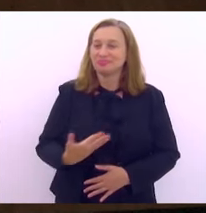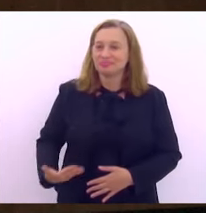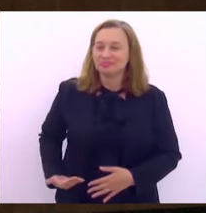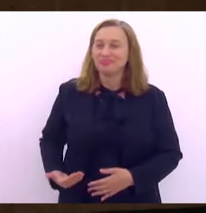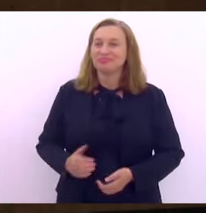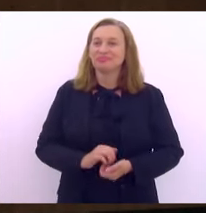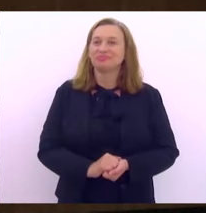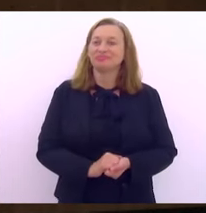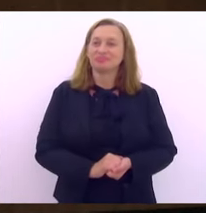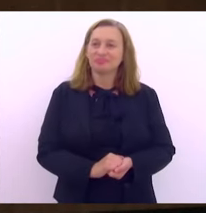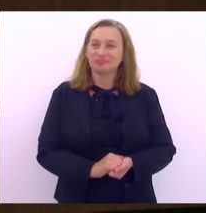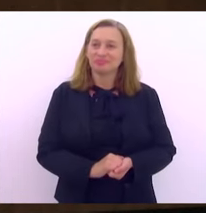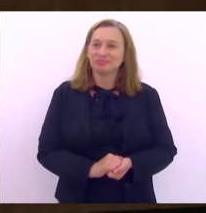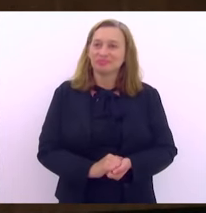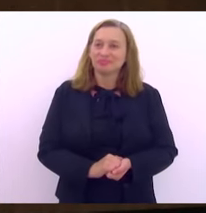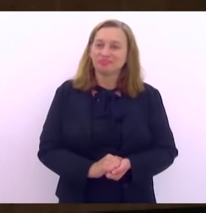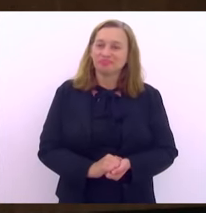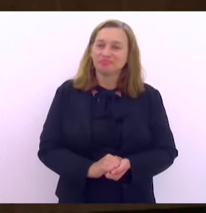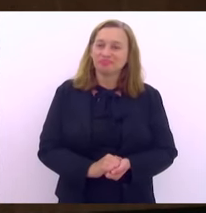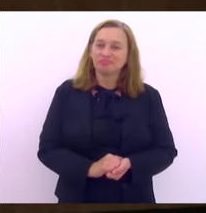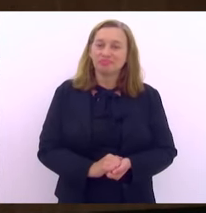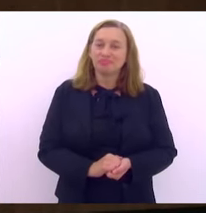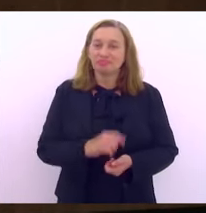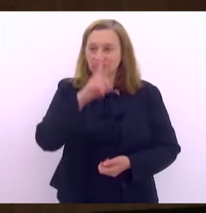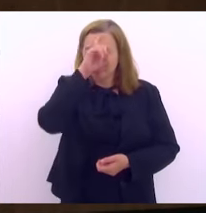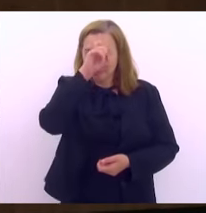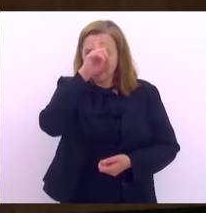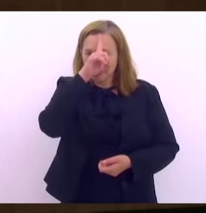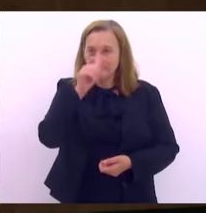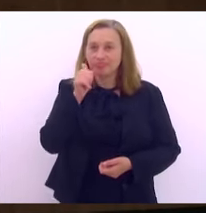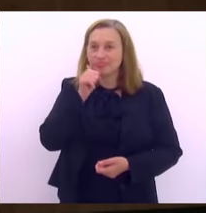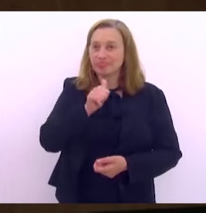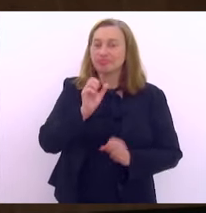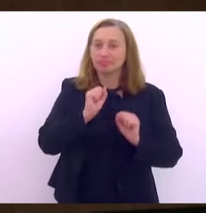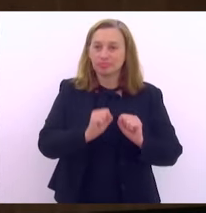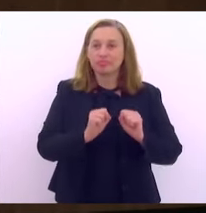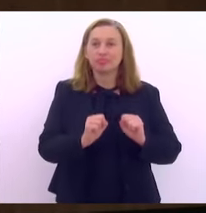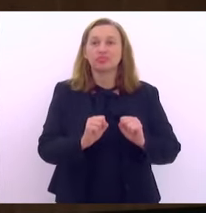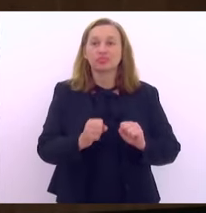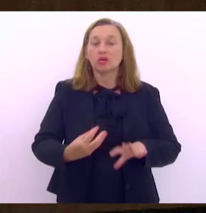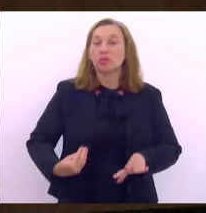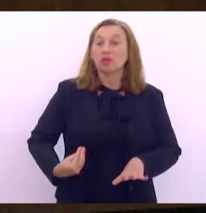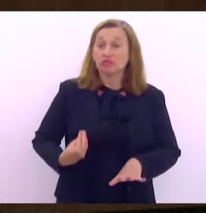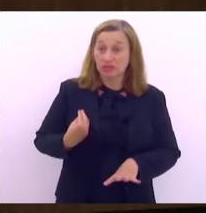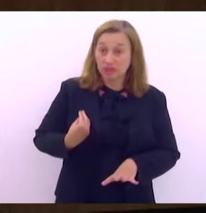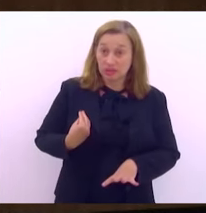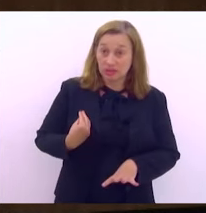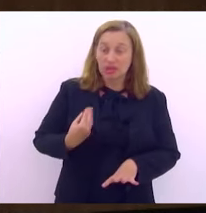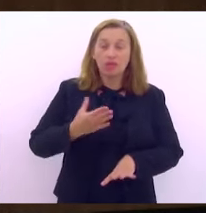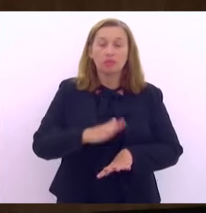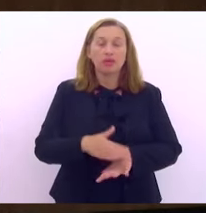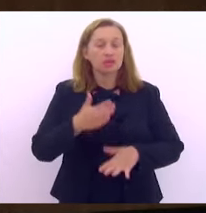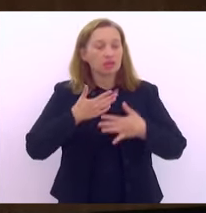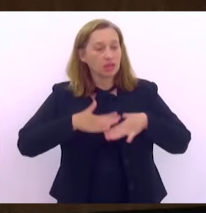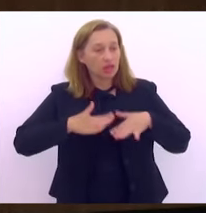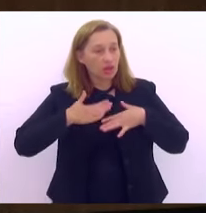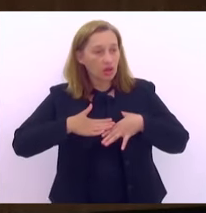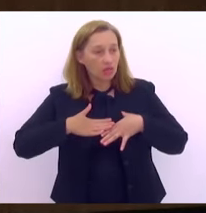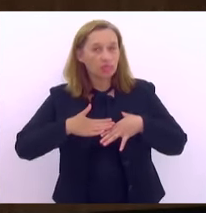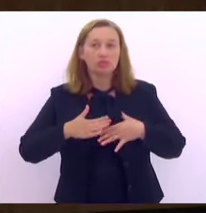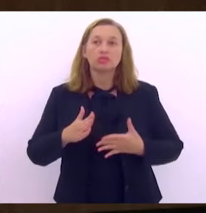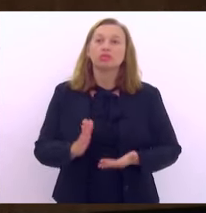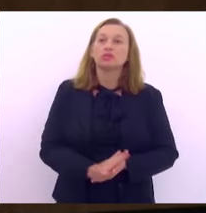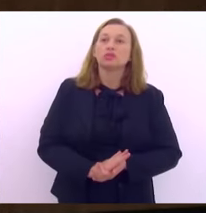realmente implantar esse hospital para que as mulheres possam ter uma vida mais tranquila. Muitas das vezes, aí,